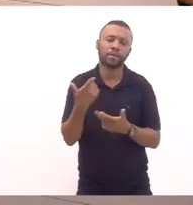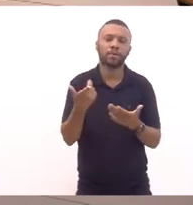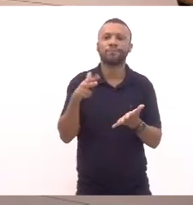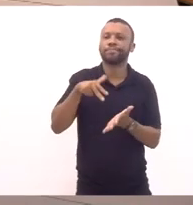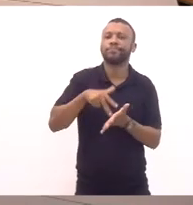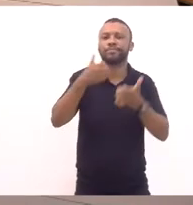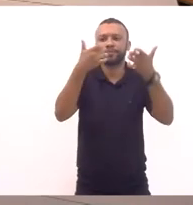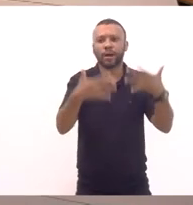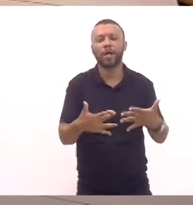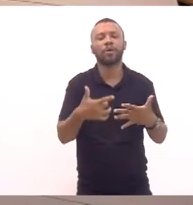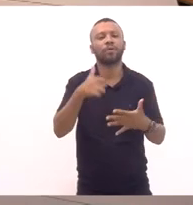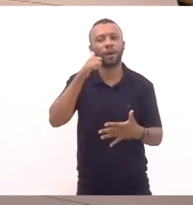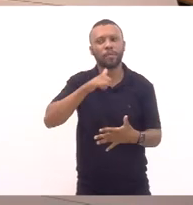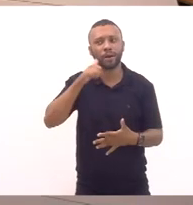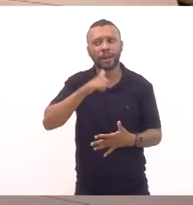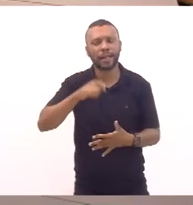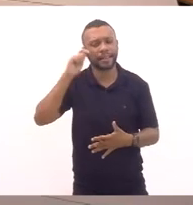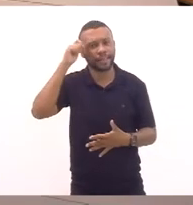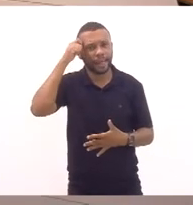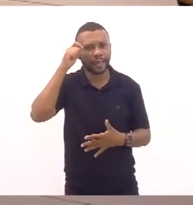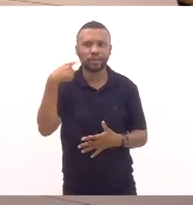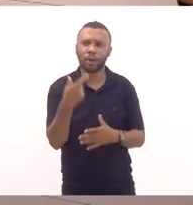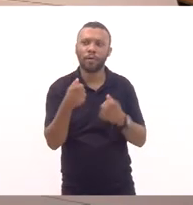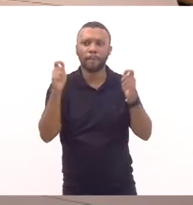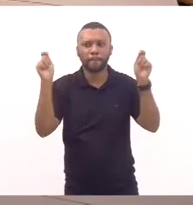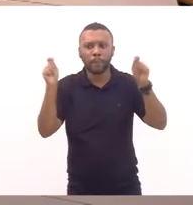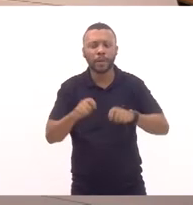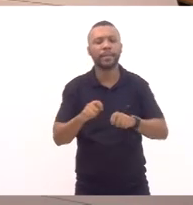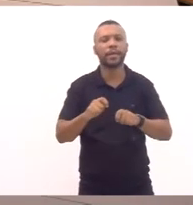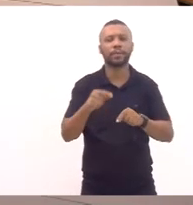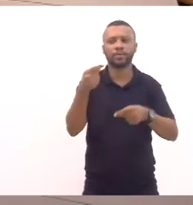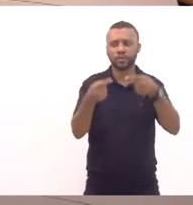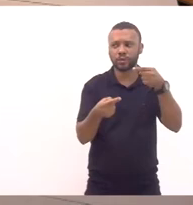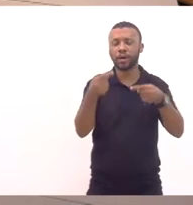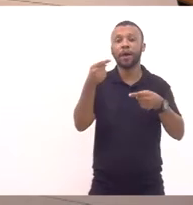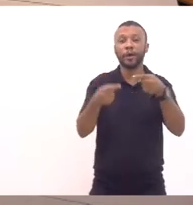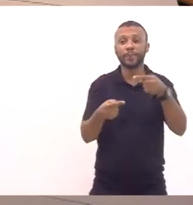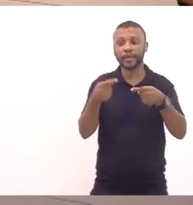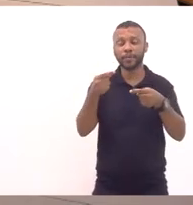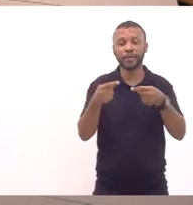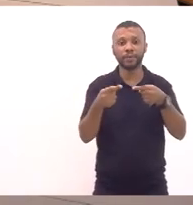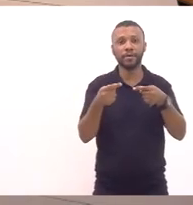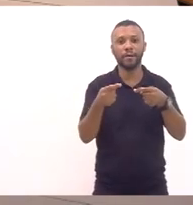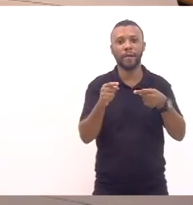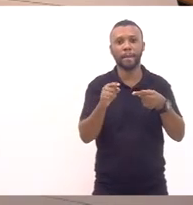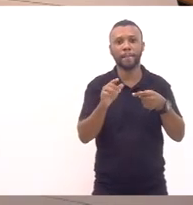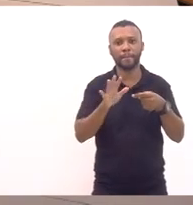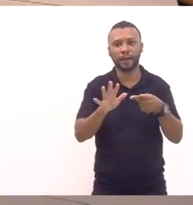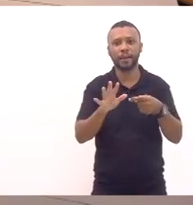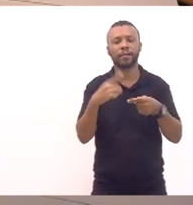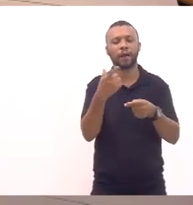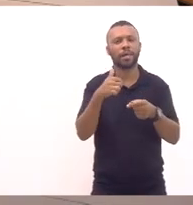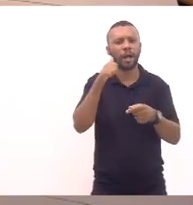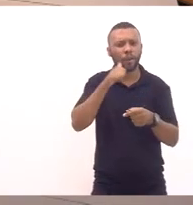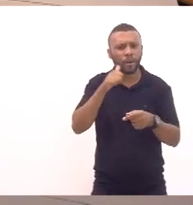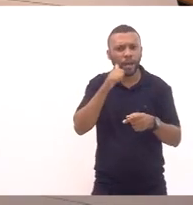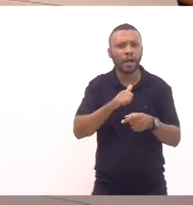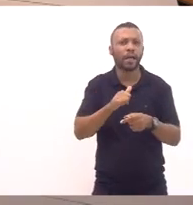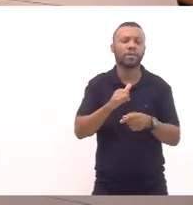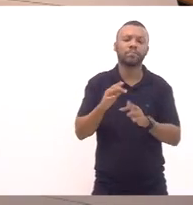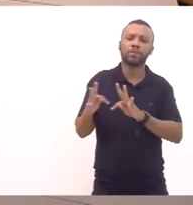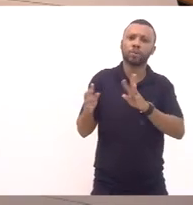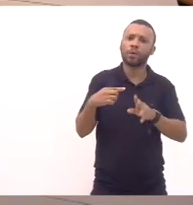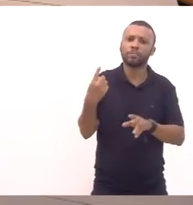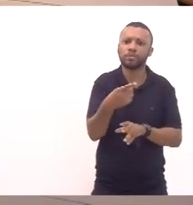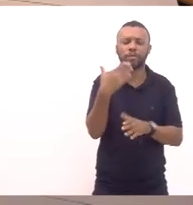como uma mulher negra, que podemos e estamos na discussão para passo, ombro a ombro, com todos e todas.